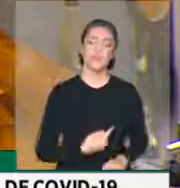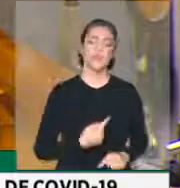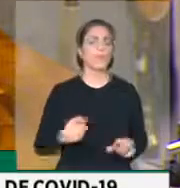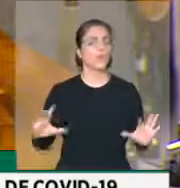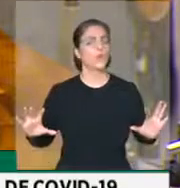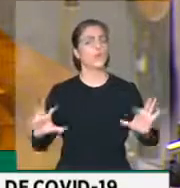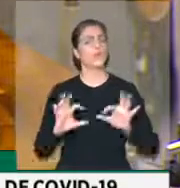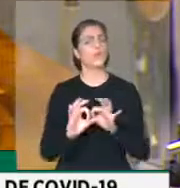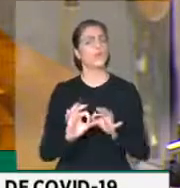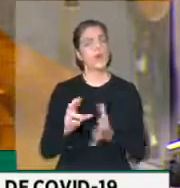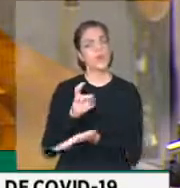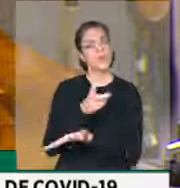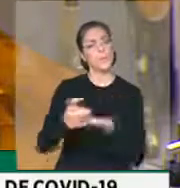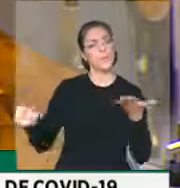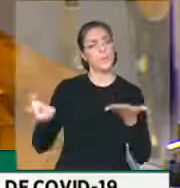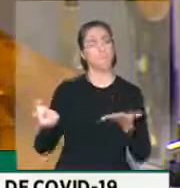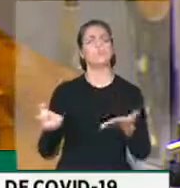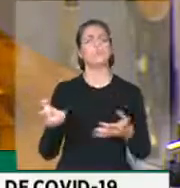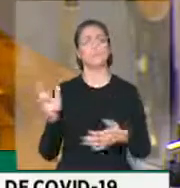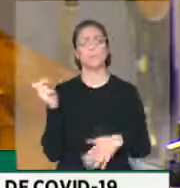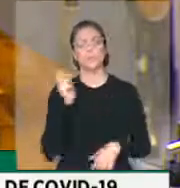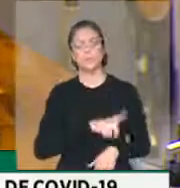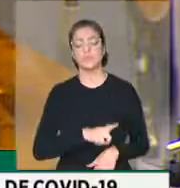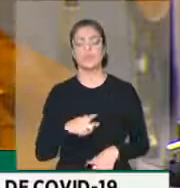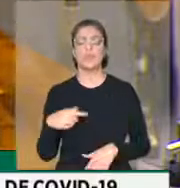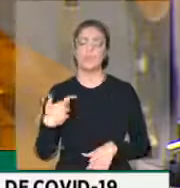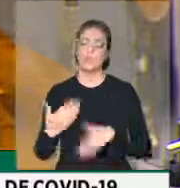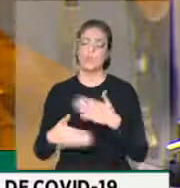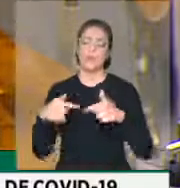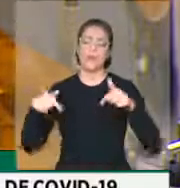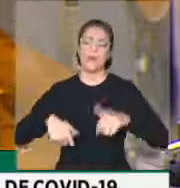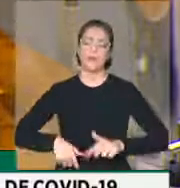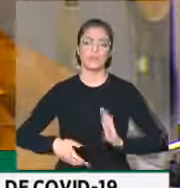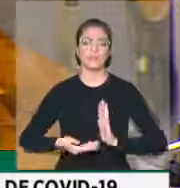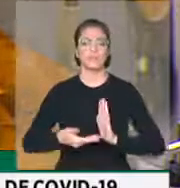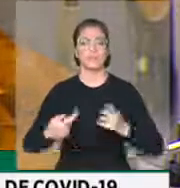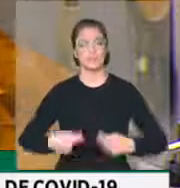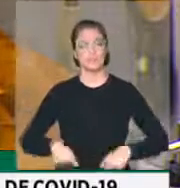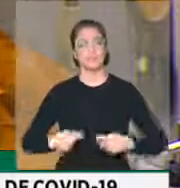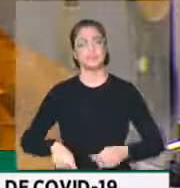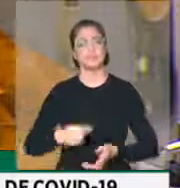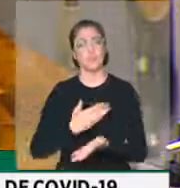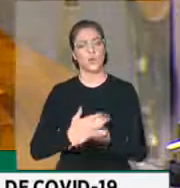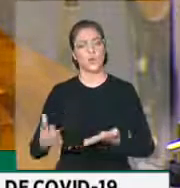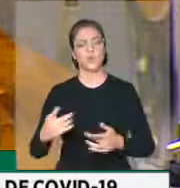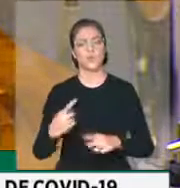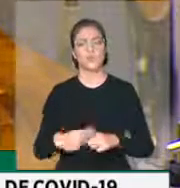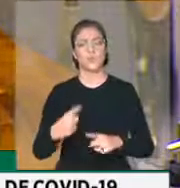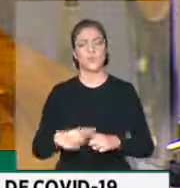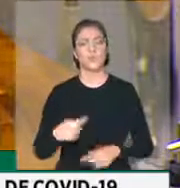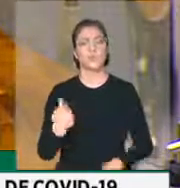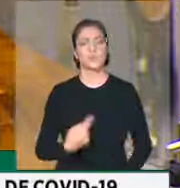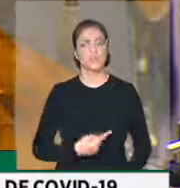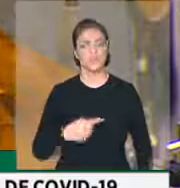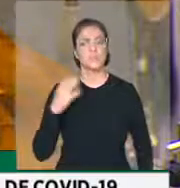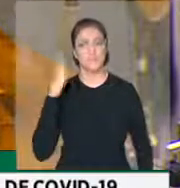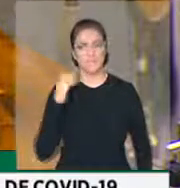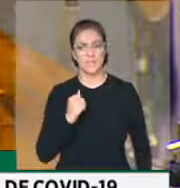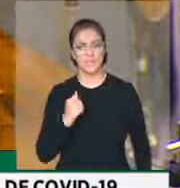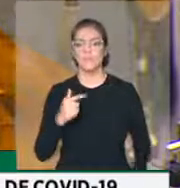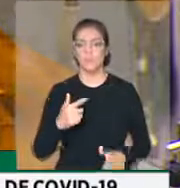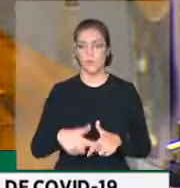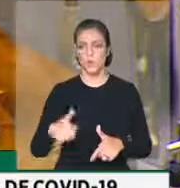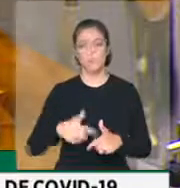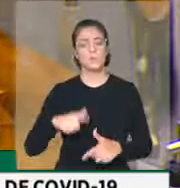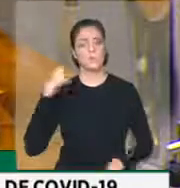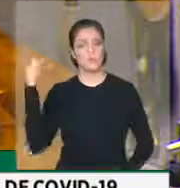de impeachment. E mais que isso, que esse processo seja iniciado aqui na Câmara dos Deputados, presidente. Porque nós sabemos que uma crise política é grave, mas